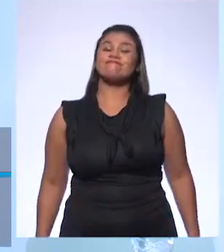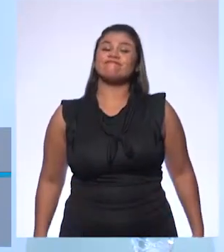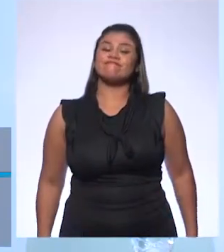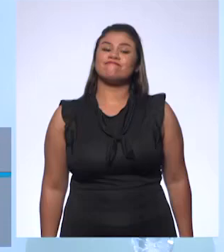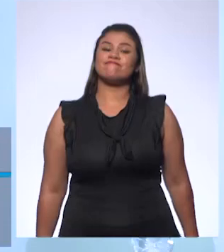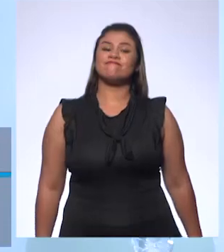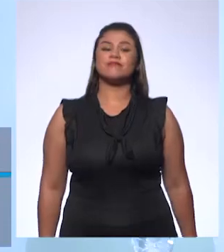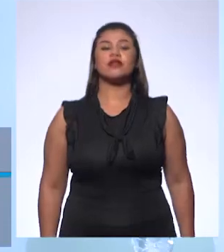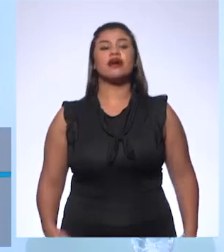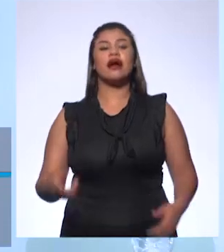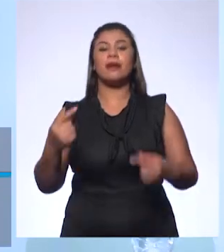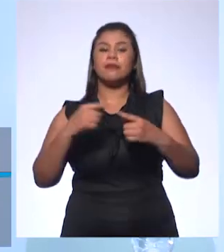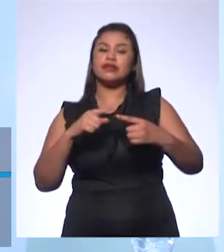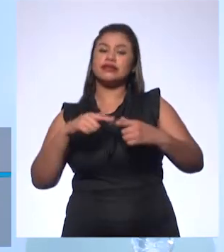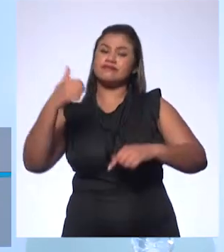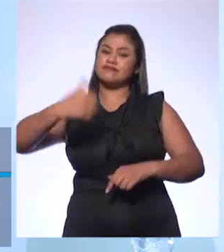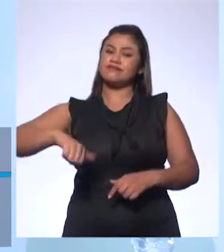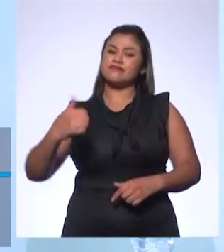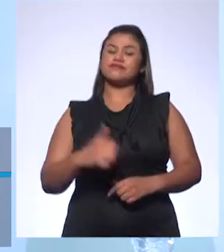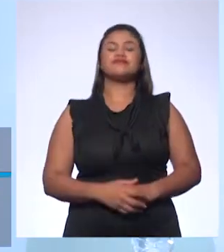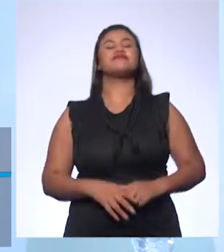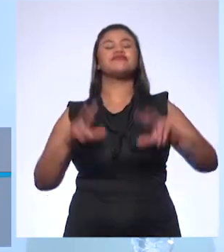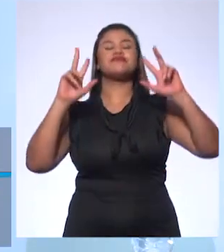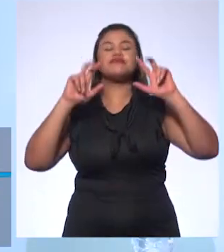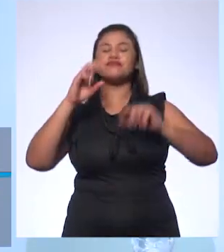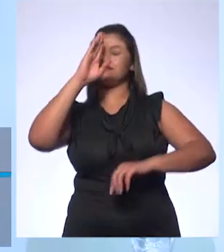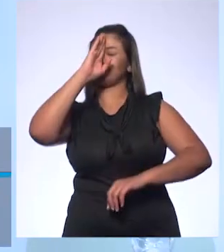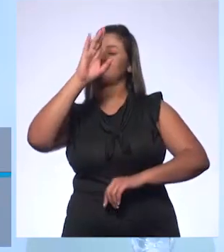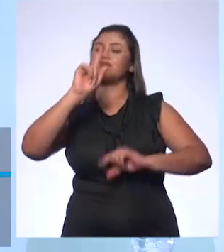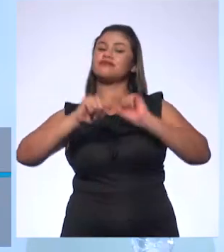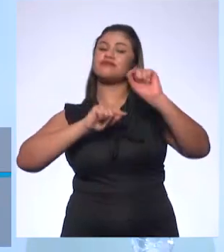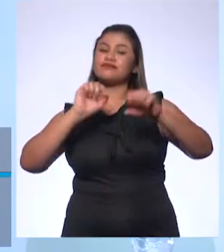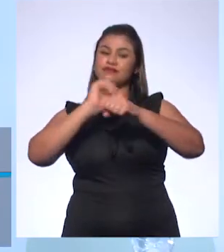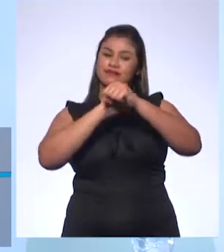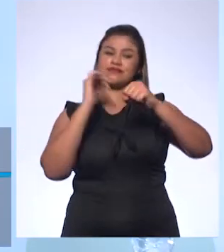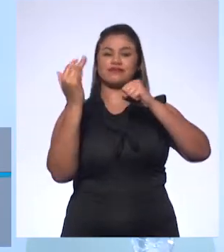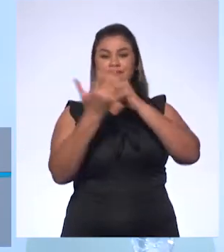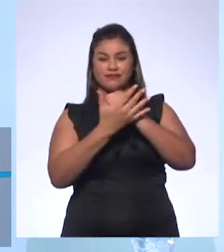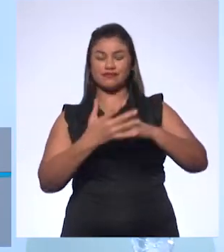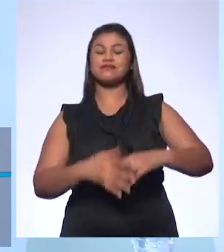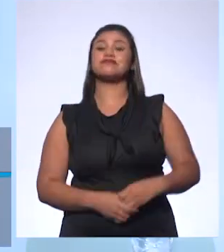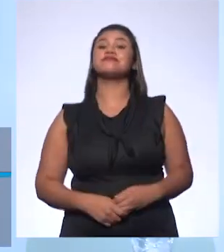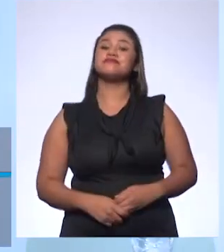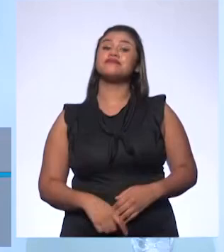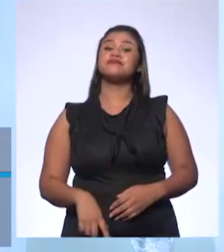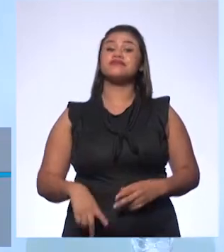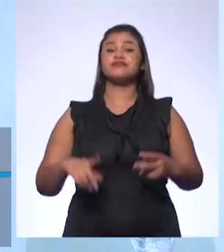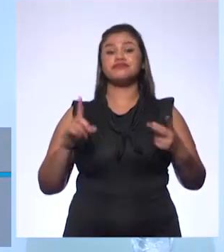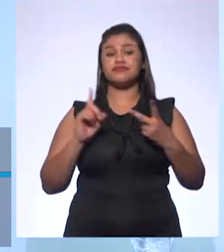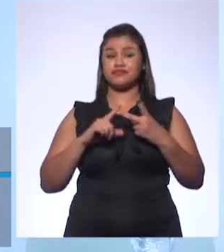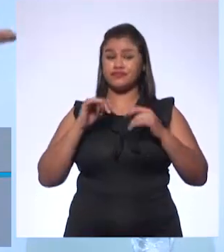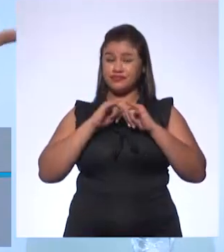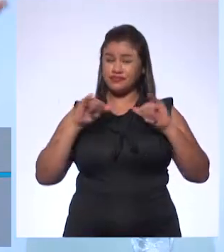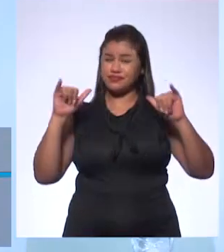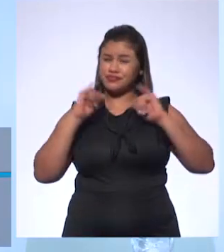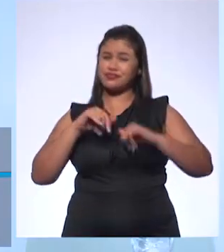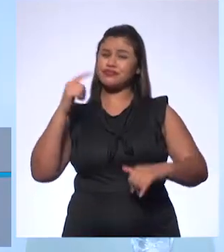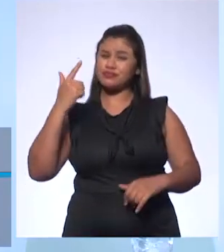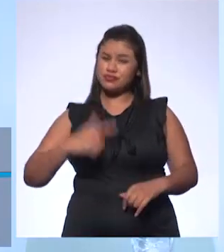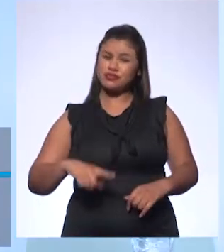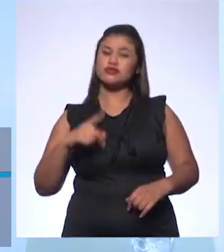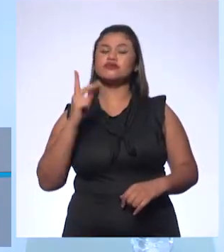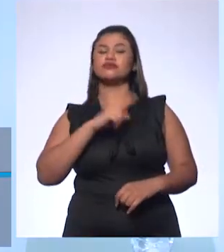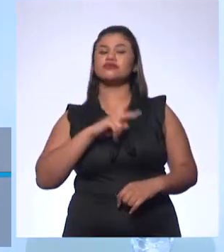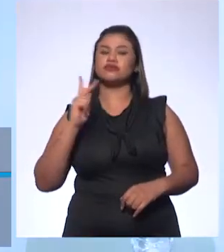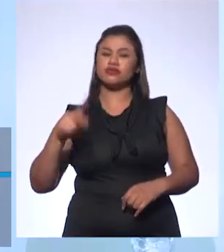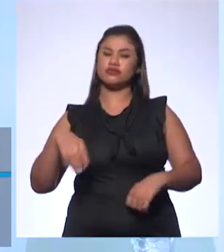questão precisa ser avaliada. Então, o assunto comum é a questão da Covid-19. Na segunda notícia, de novo, né? A Pro deu